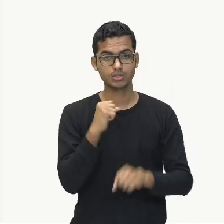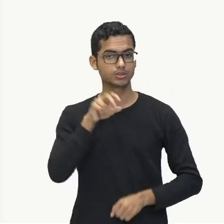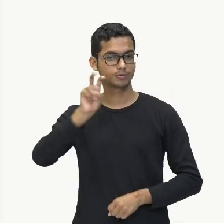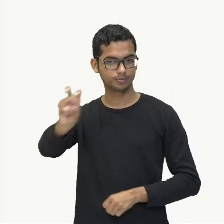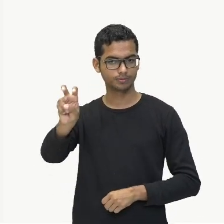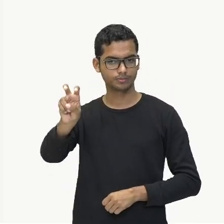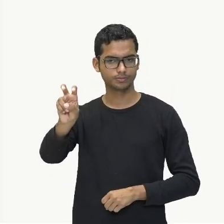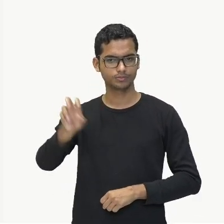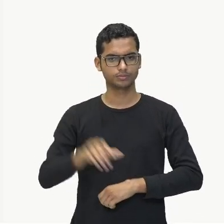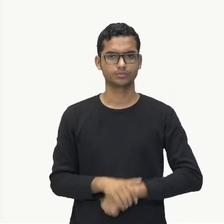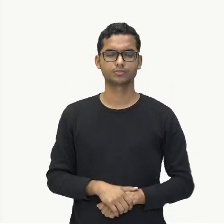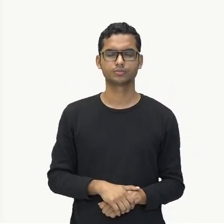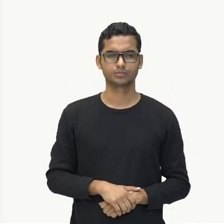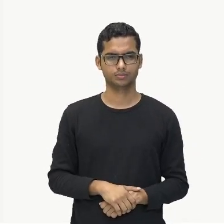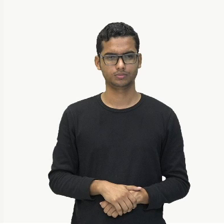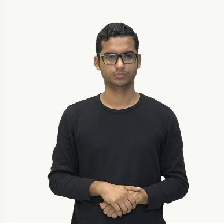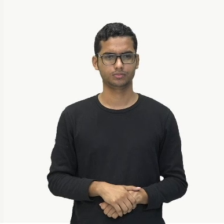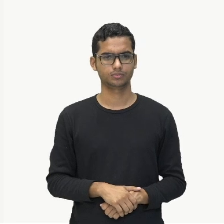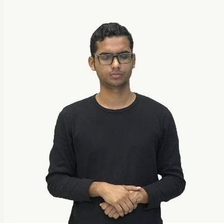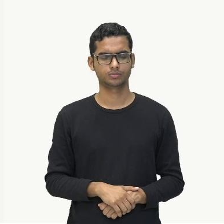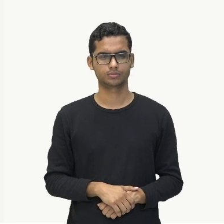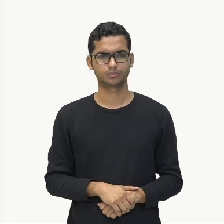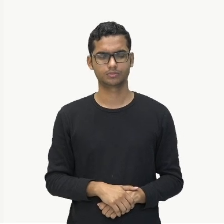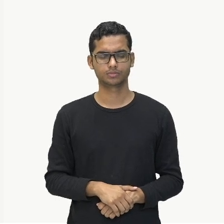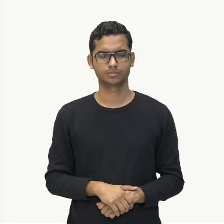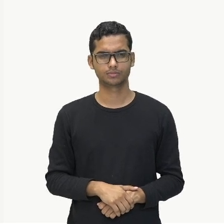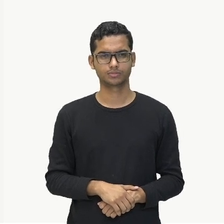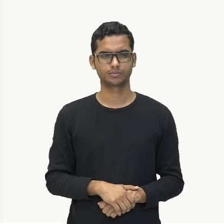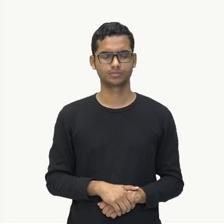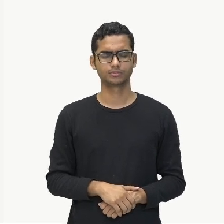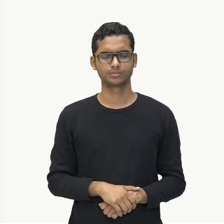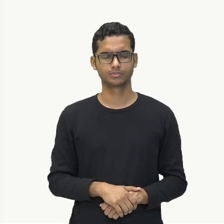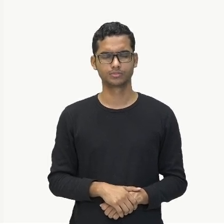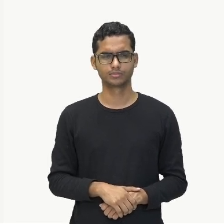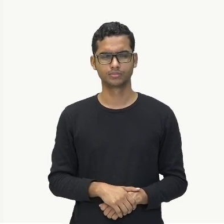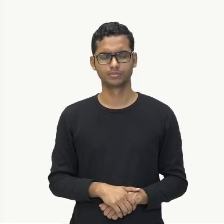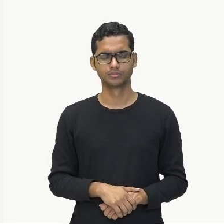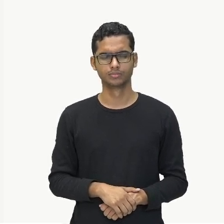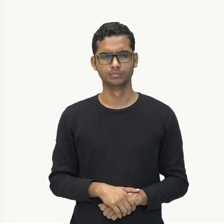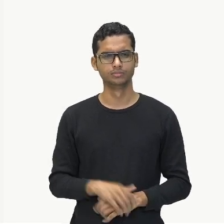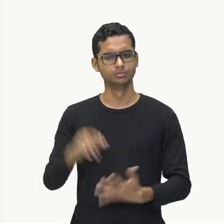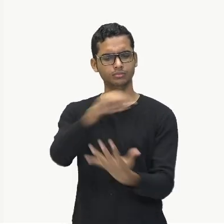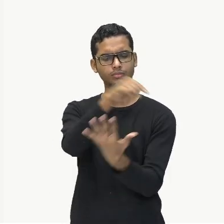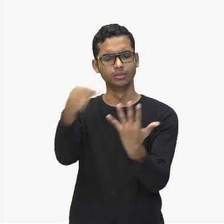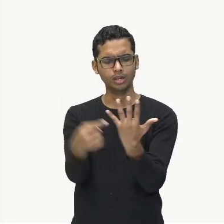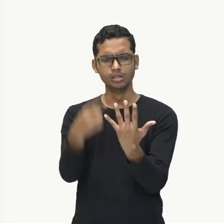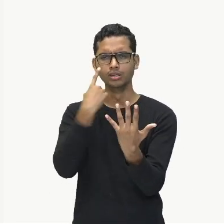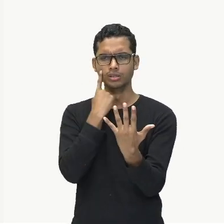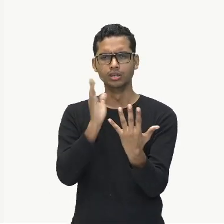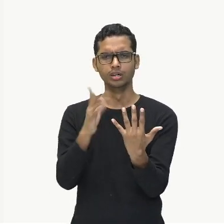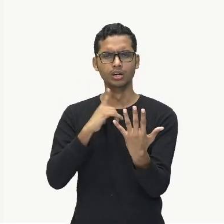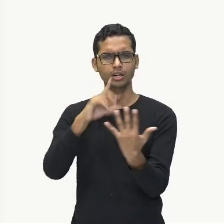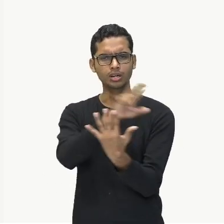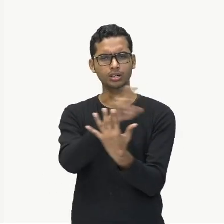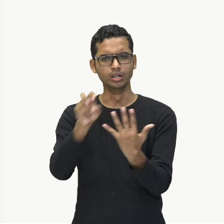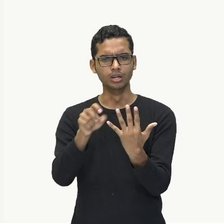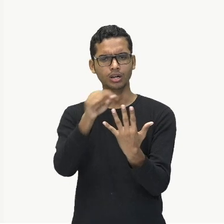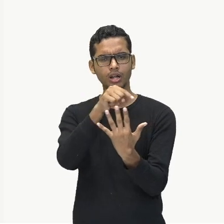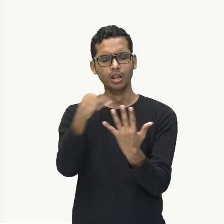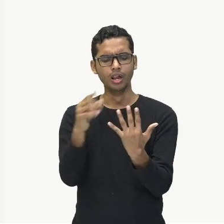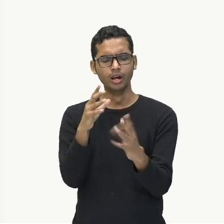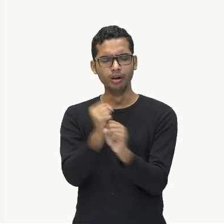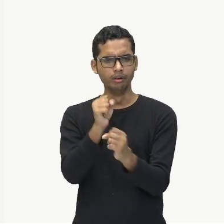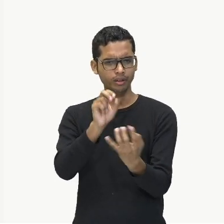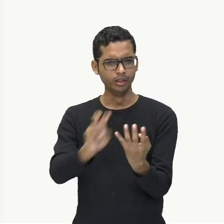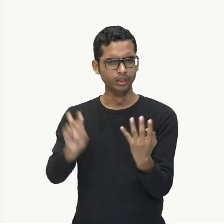5. Tudo bem? Eu sei que são 5. Beleza, como é que a gente vai fazer então para encontrar esses